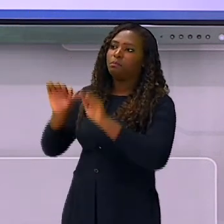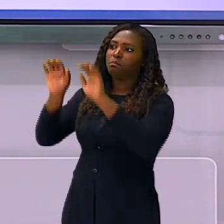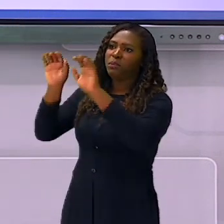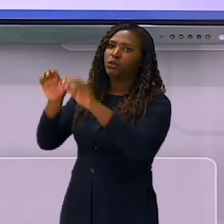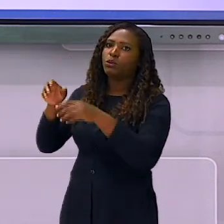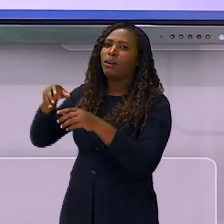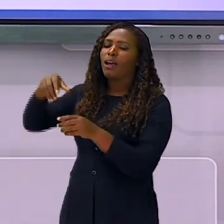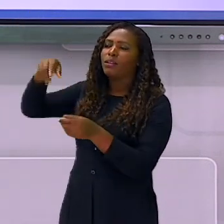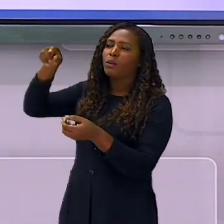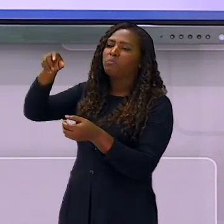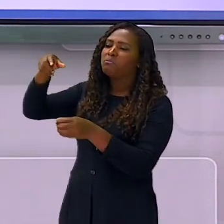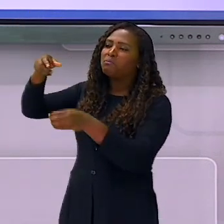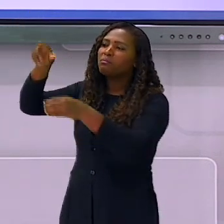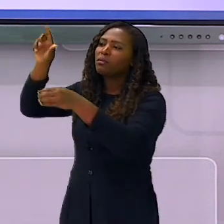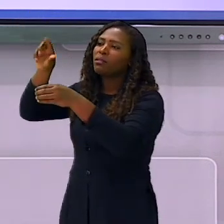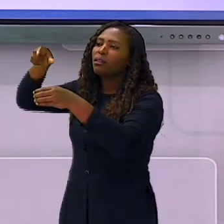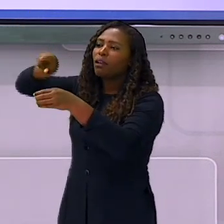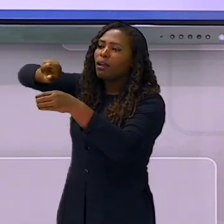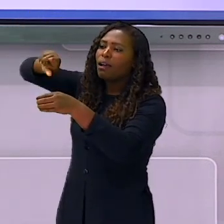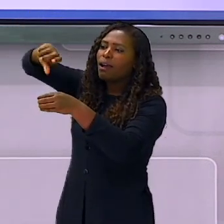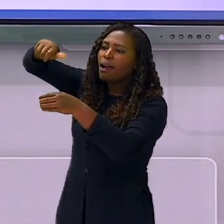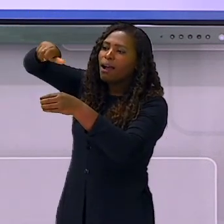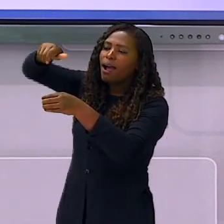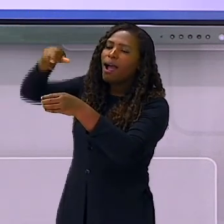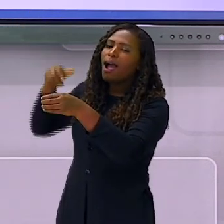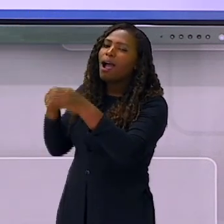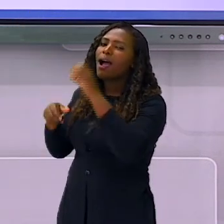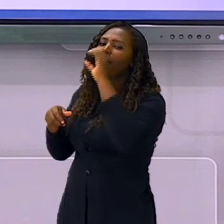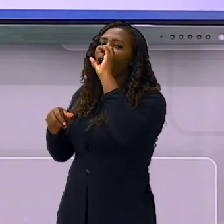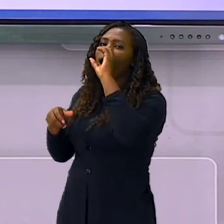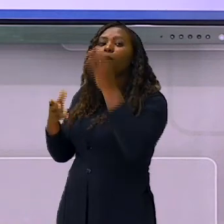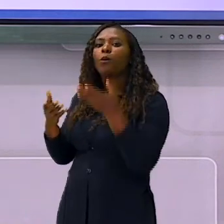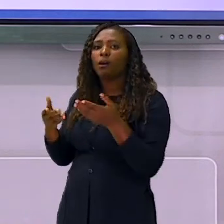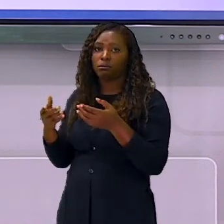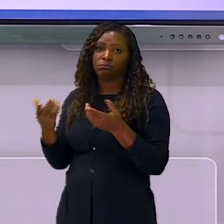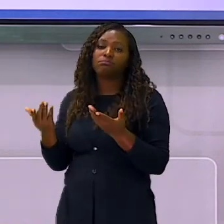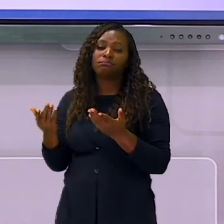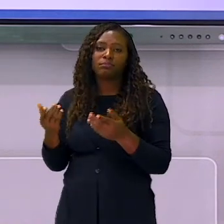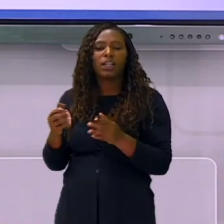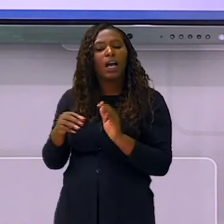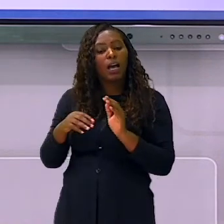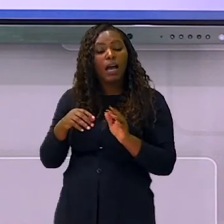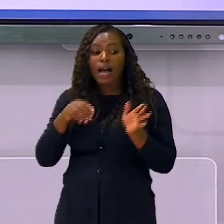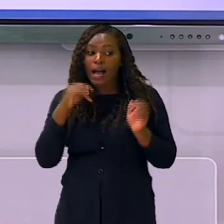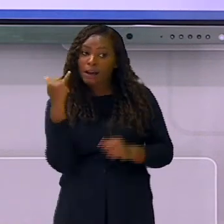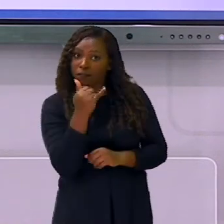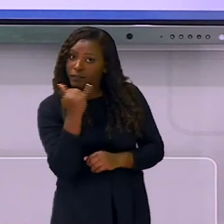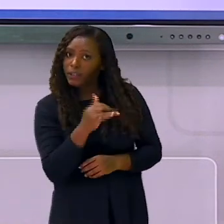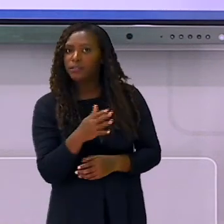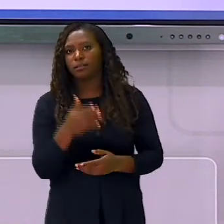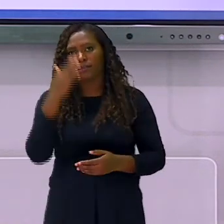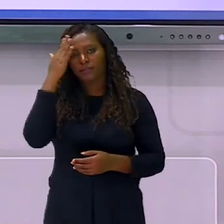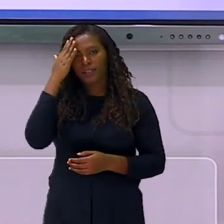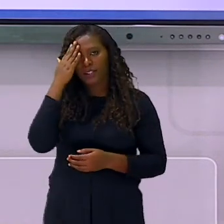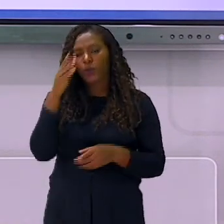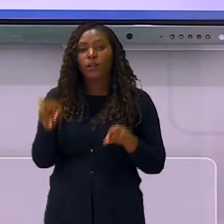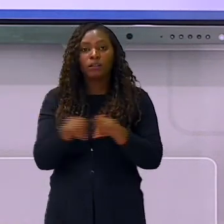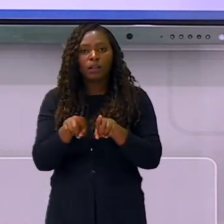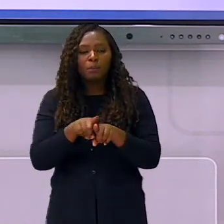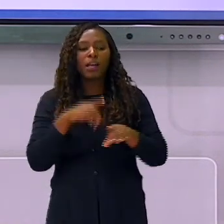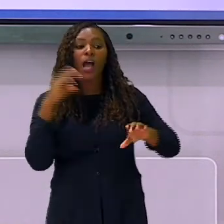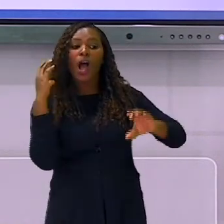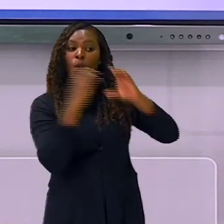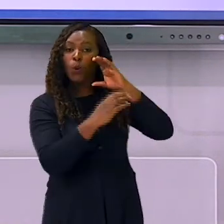correta. E para isso, a comunicação verbal, a fala, é essencial. Essas